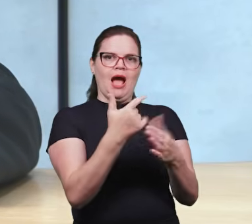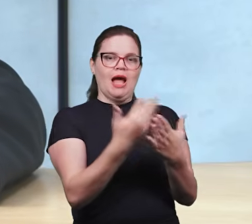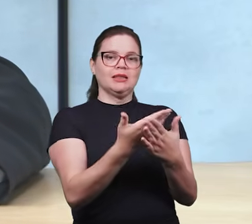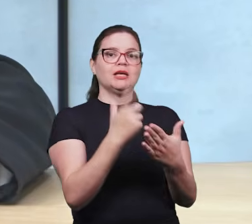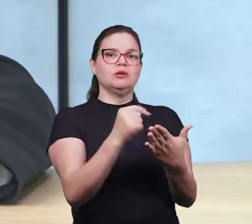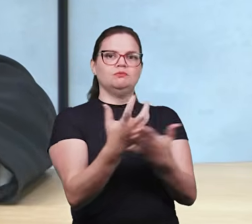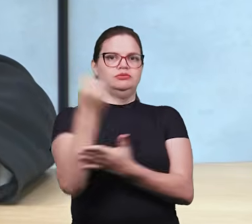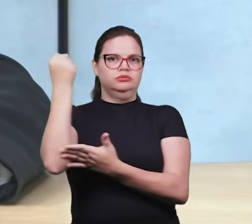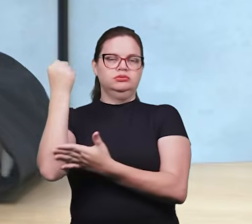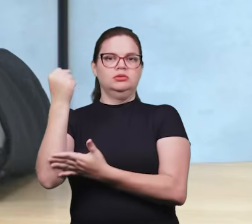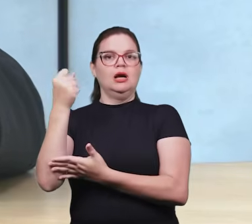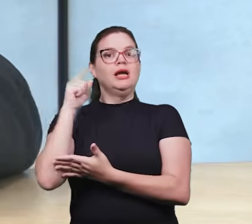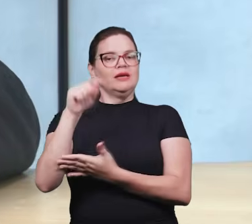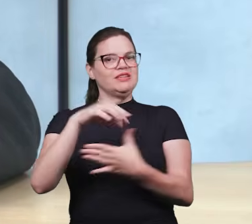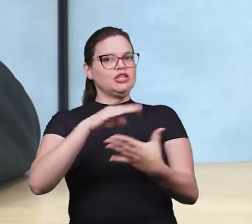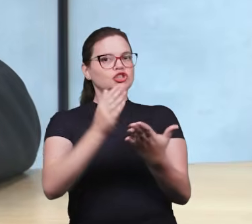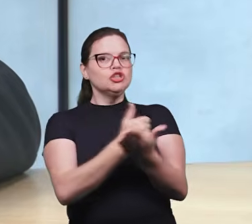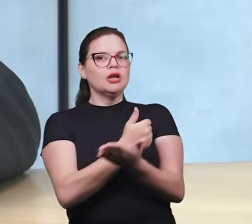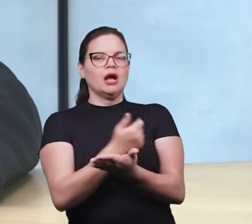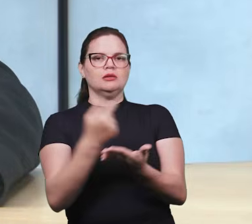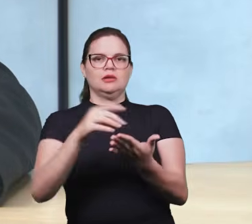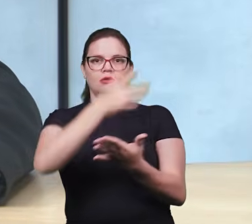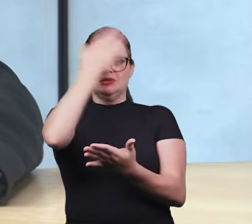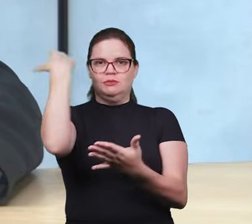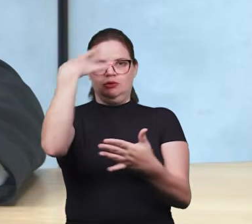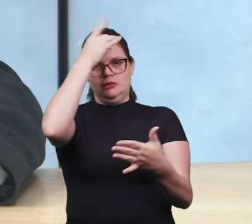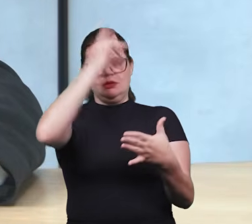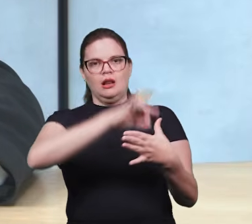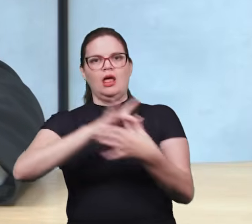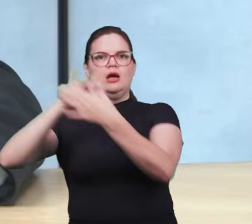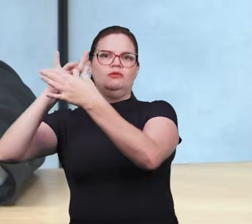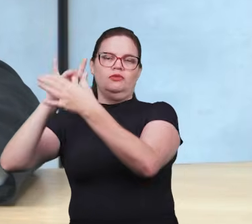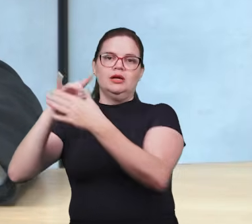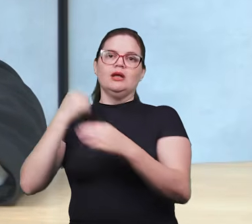Espírito Santo. Tirou o Espírito Santo, não tem mais salvação.